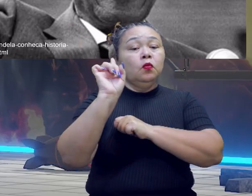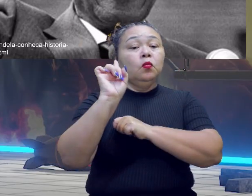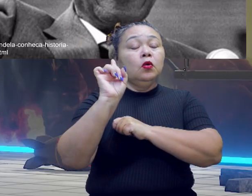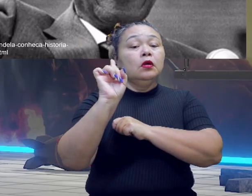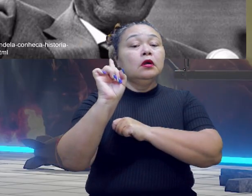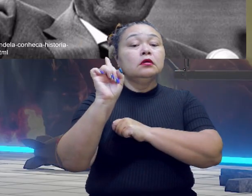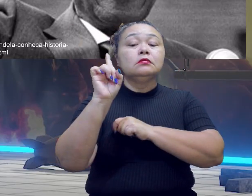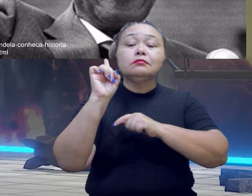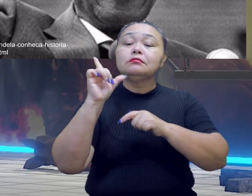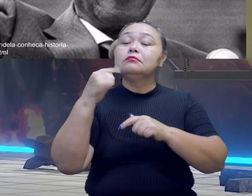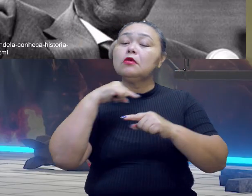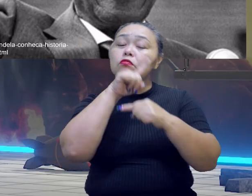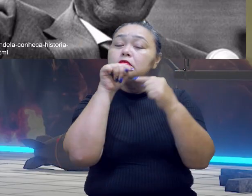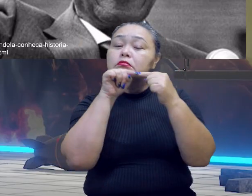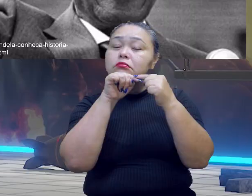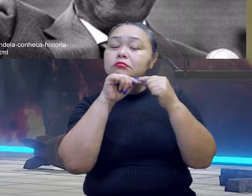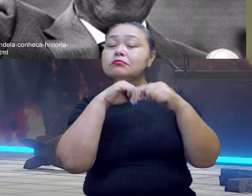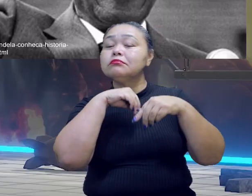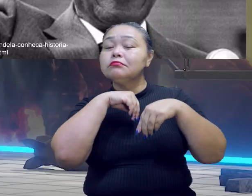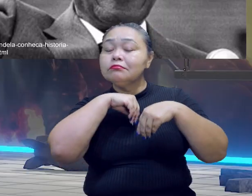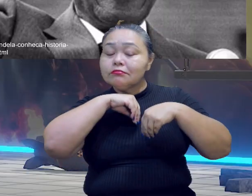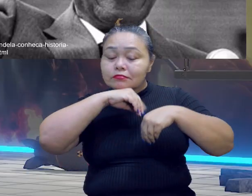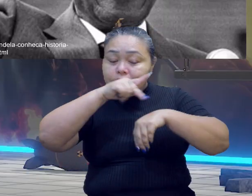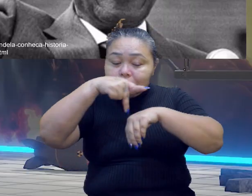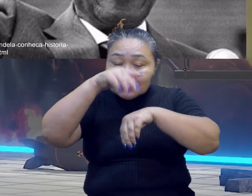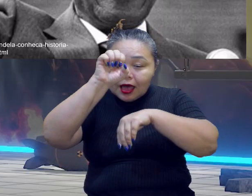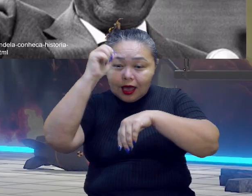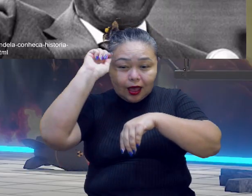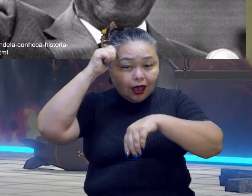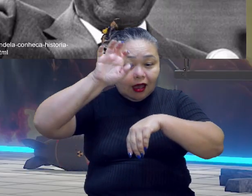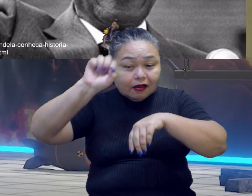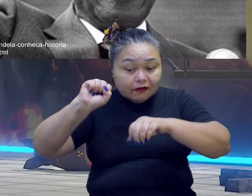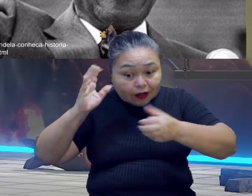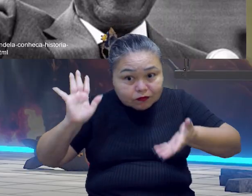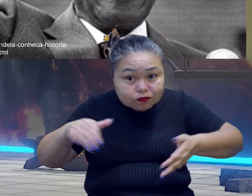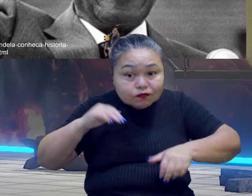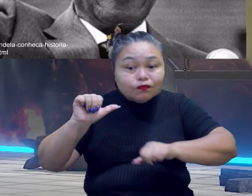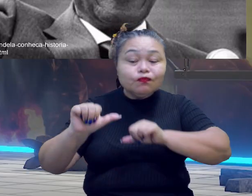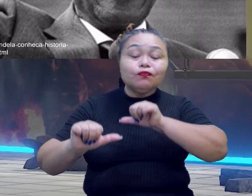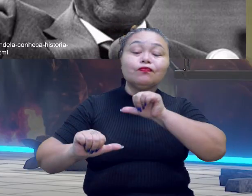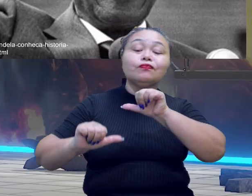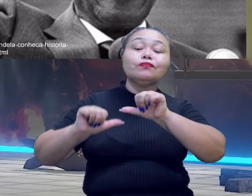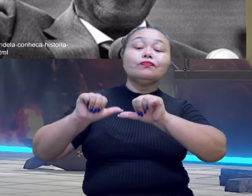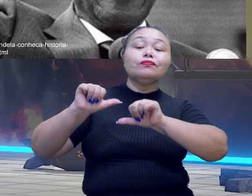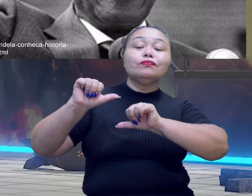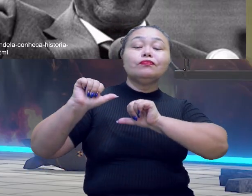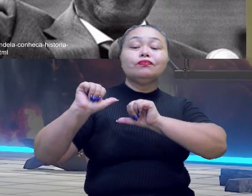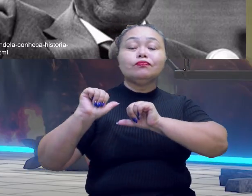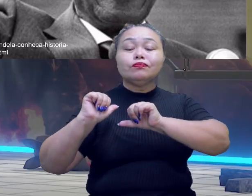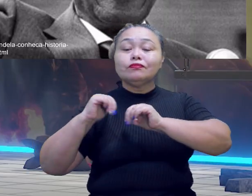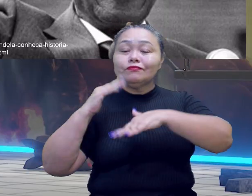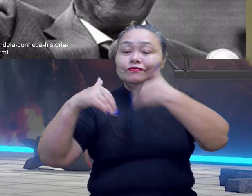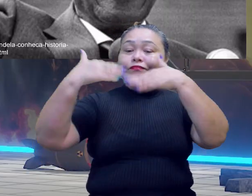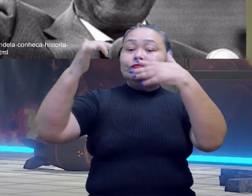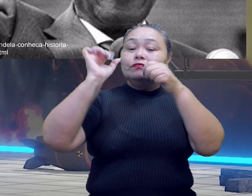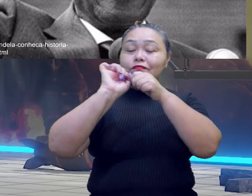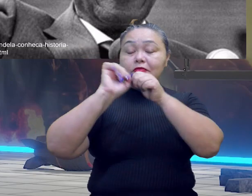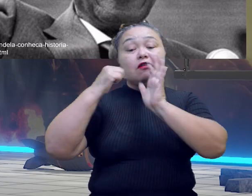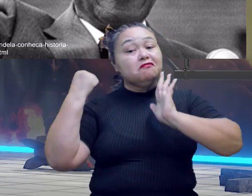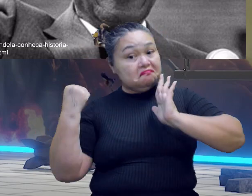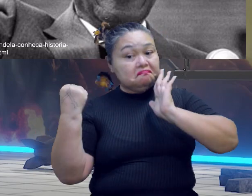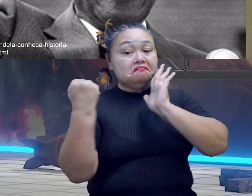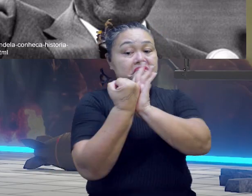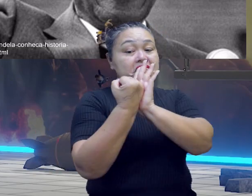de reconstrução da África do Sul. E ele foi um grande símbolo dessa luta, dessa